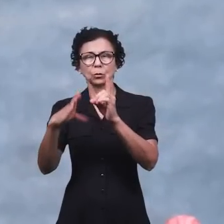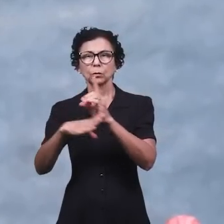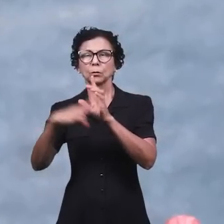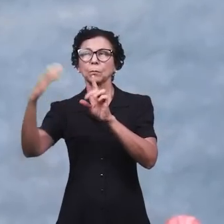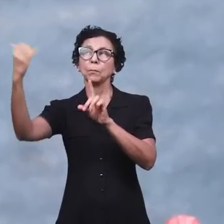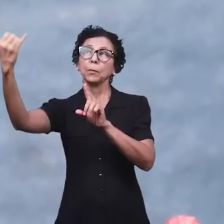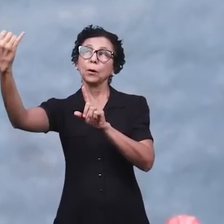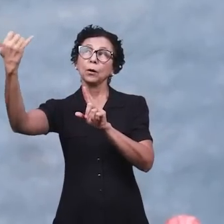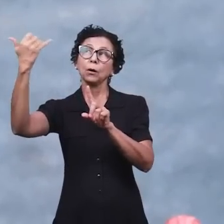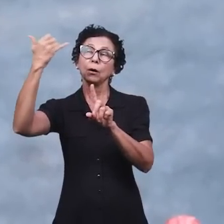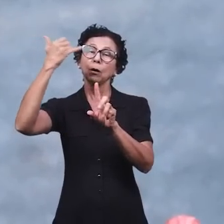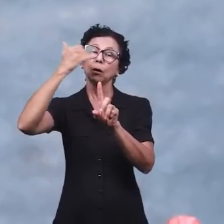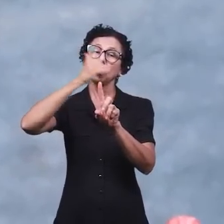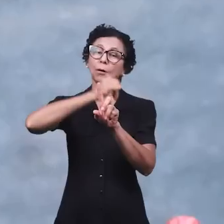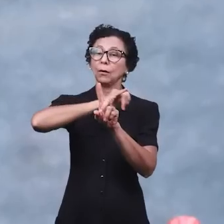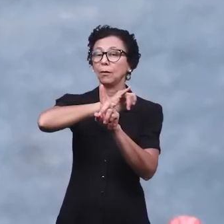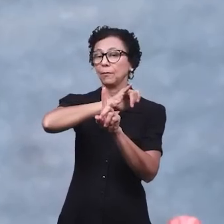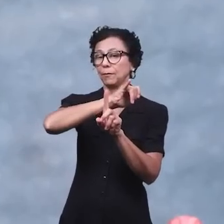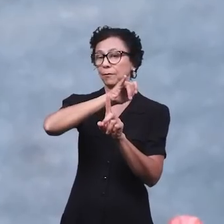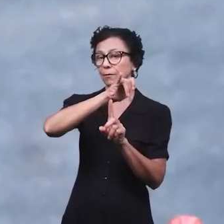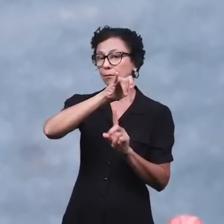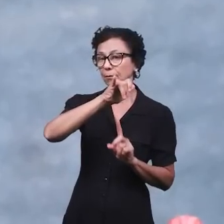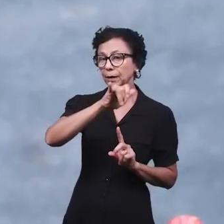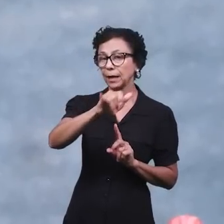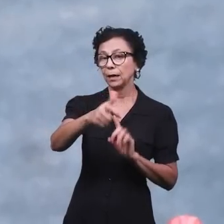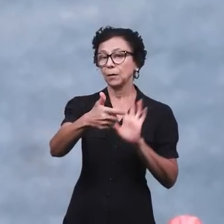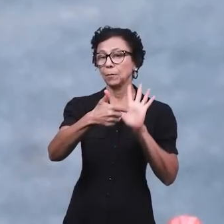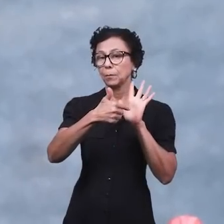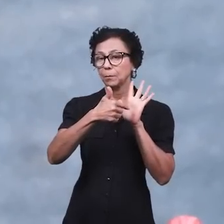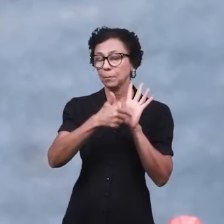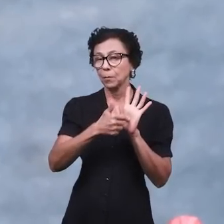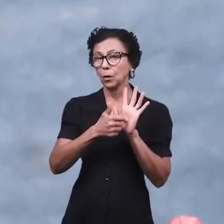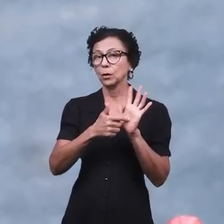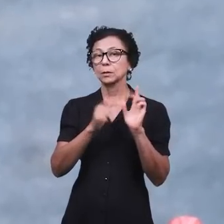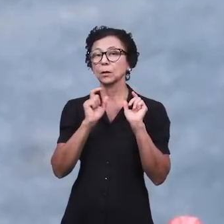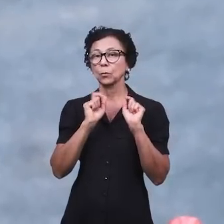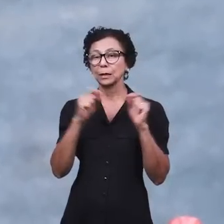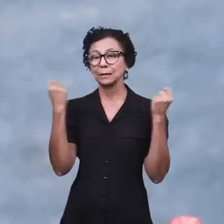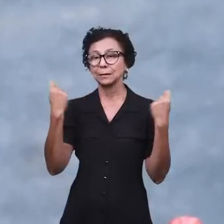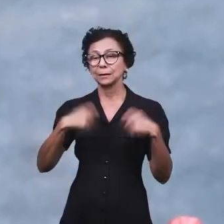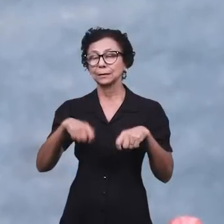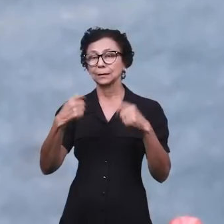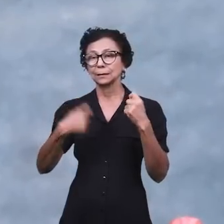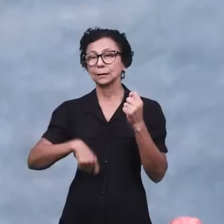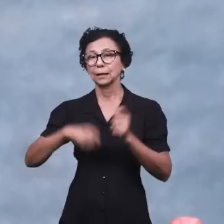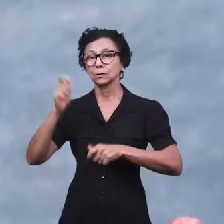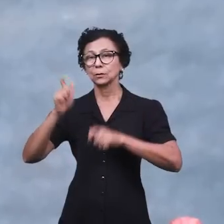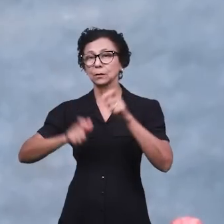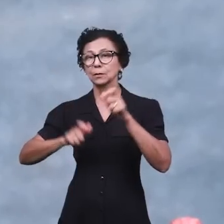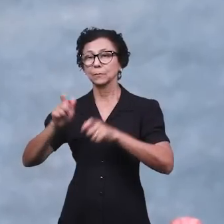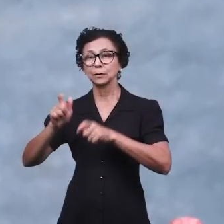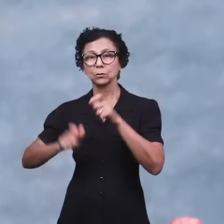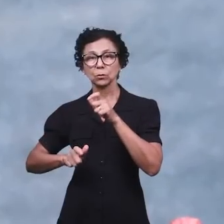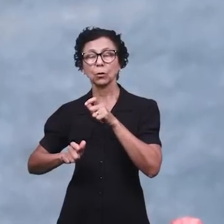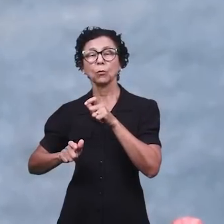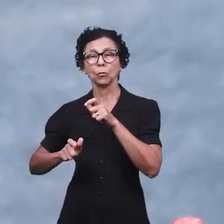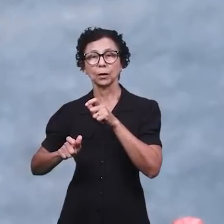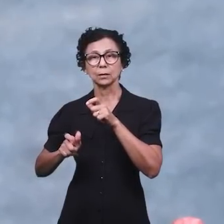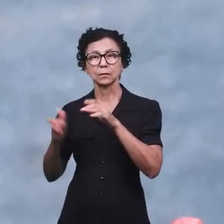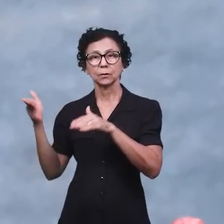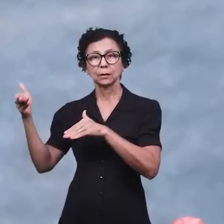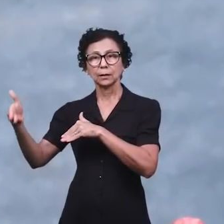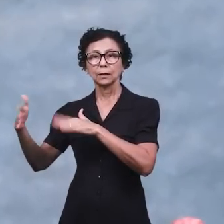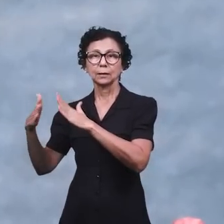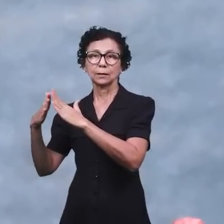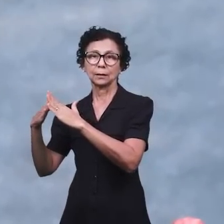determine como vai ser o culto, as necessidades das pessoas que vão estar ali, para que o culto ele transcorra no sentido de